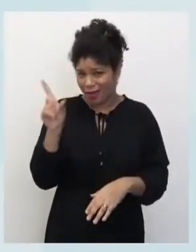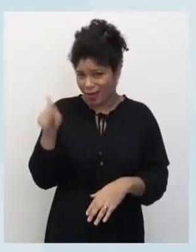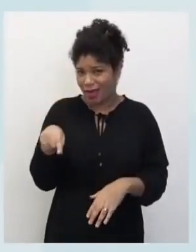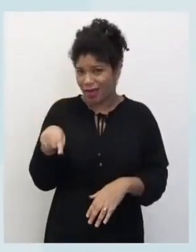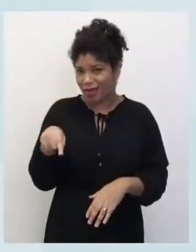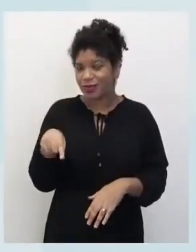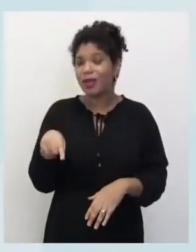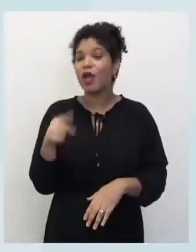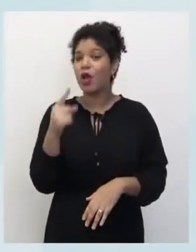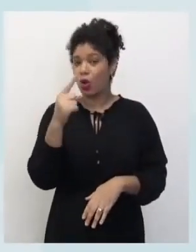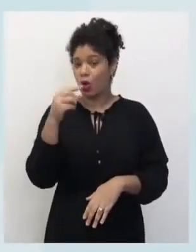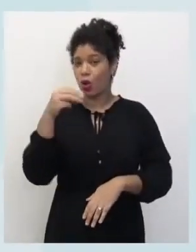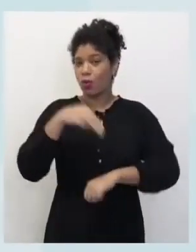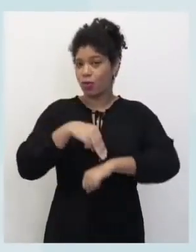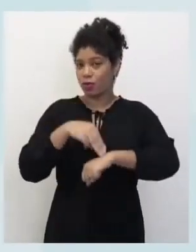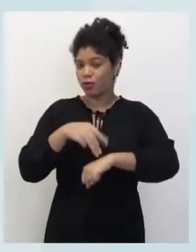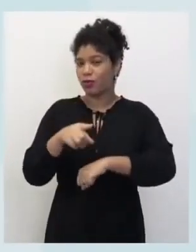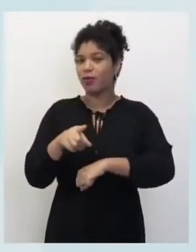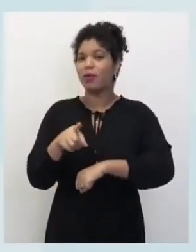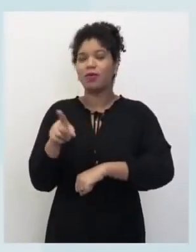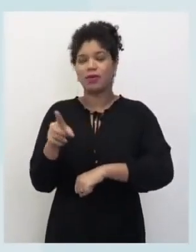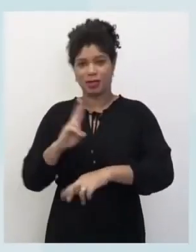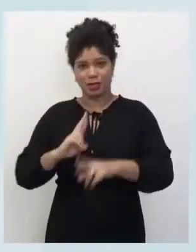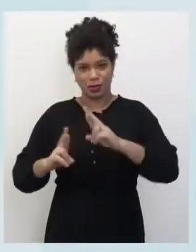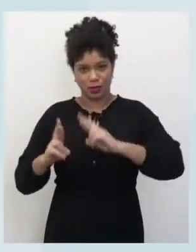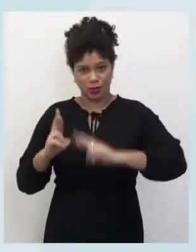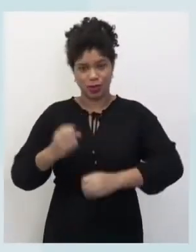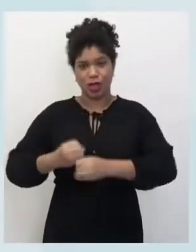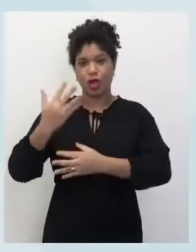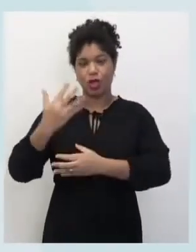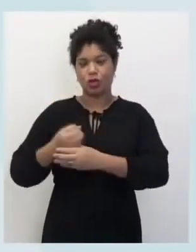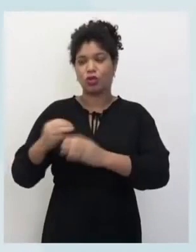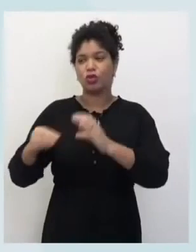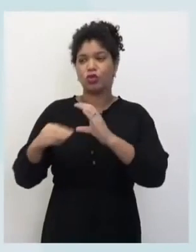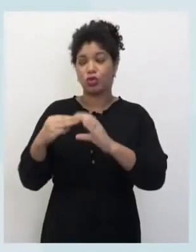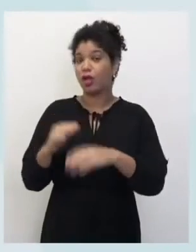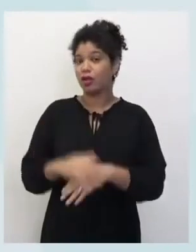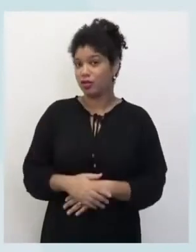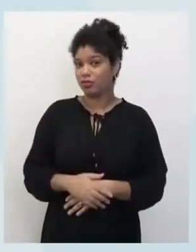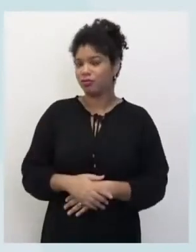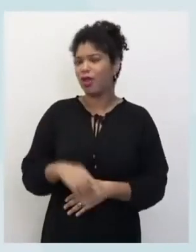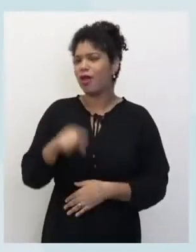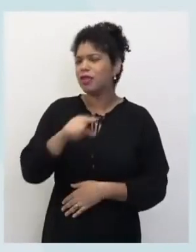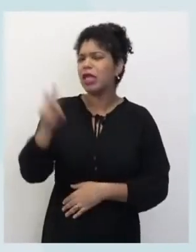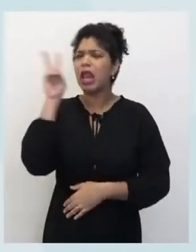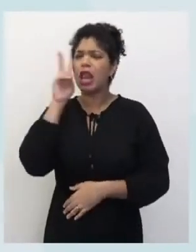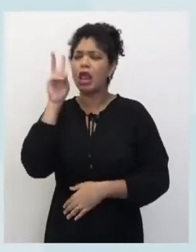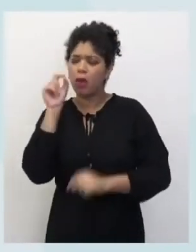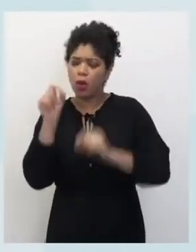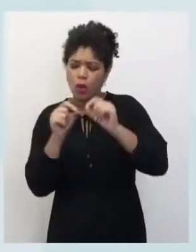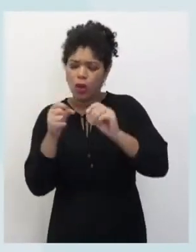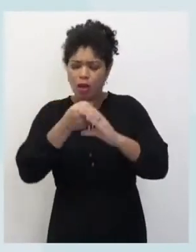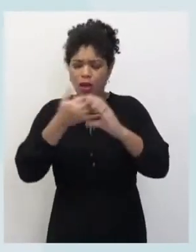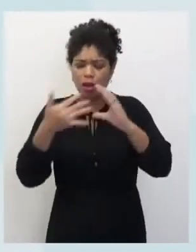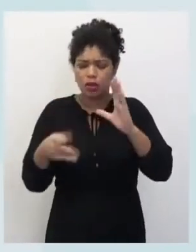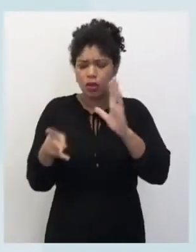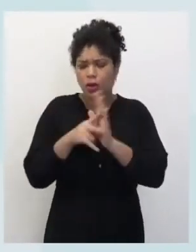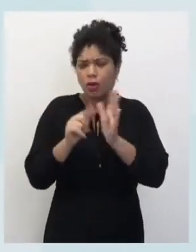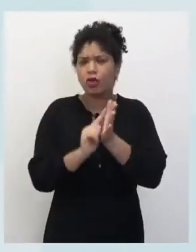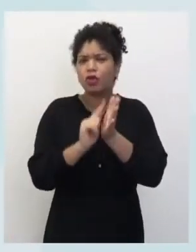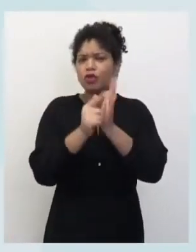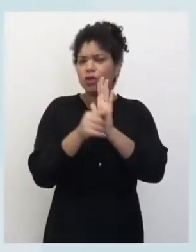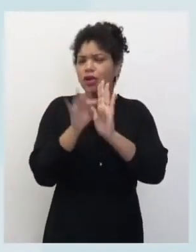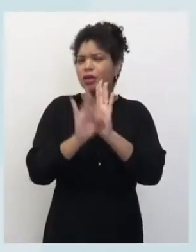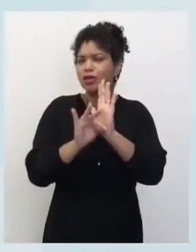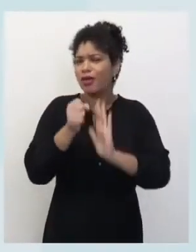Então, vou já dar um minutinho aí no chat para vocês responderem. O que você recorda das características do gênero textual em